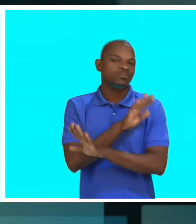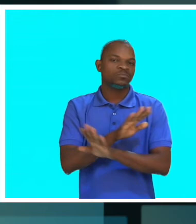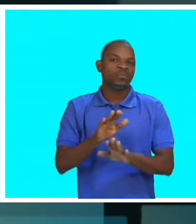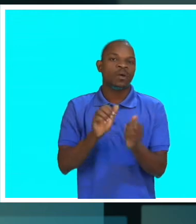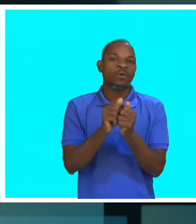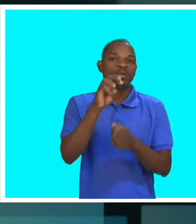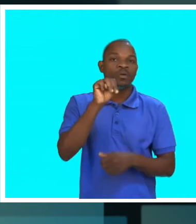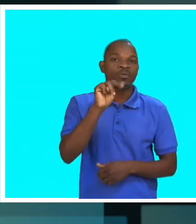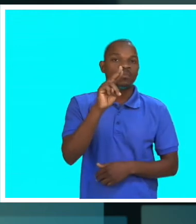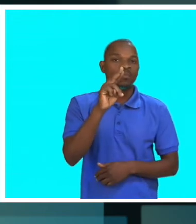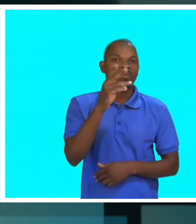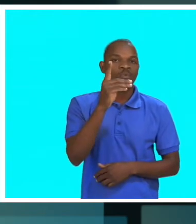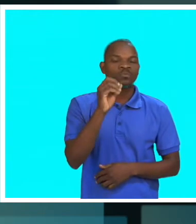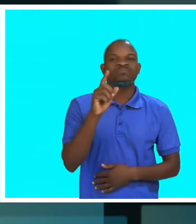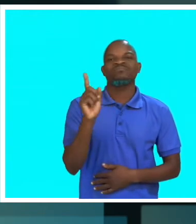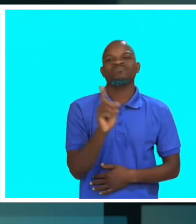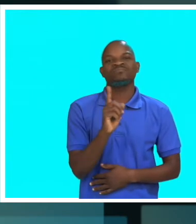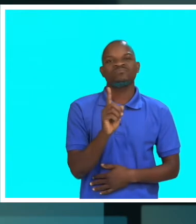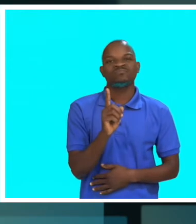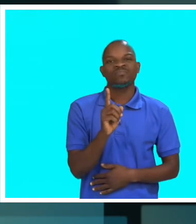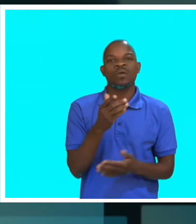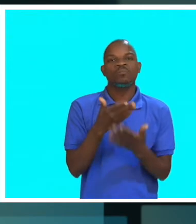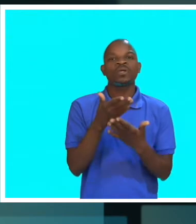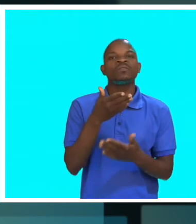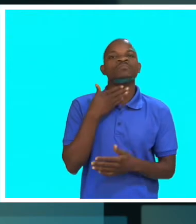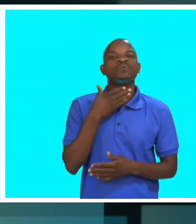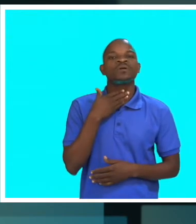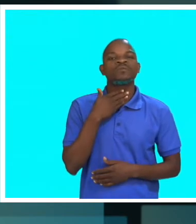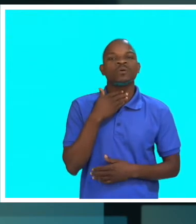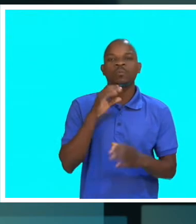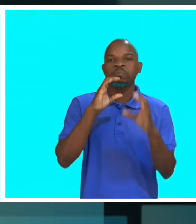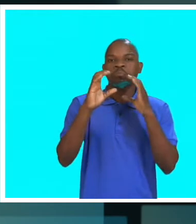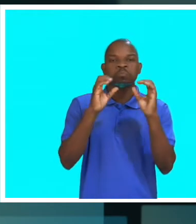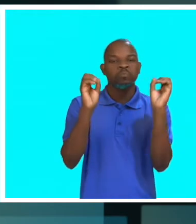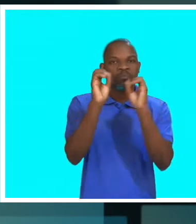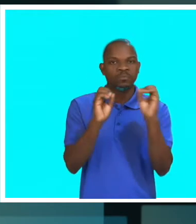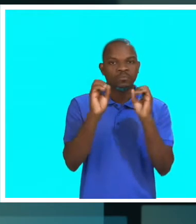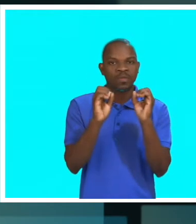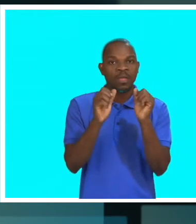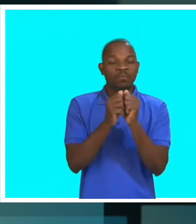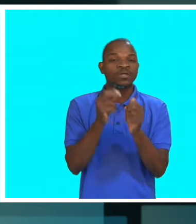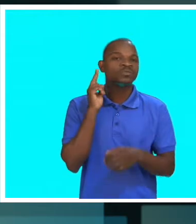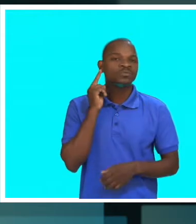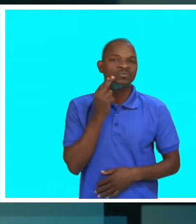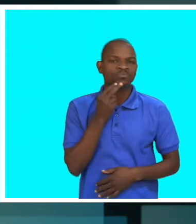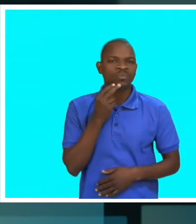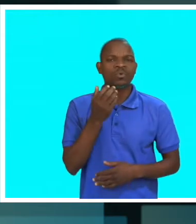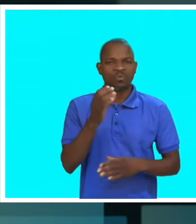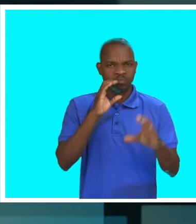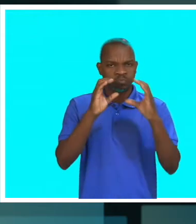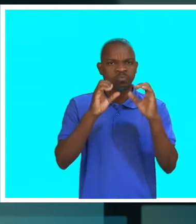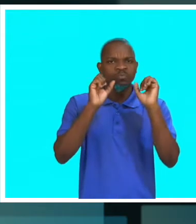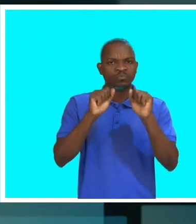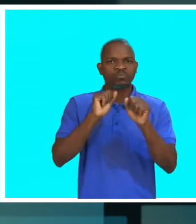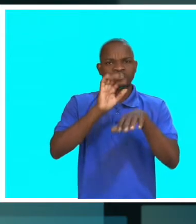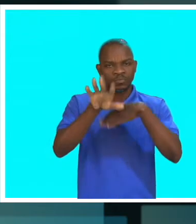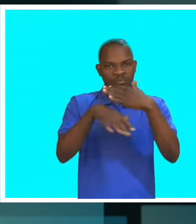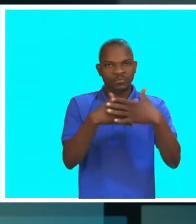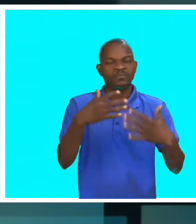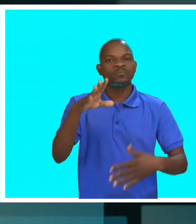são surdas, não mudas. Porque o ser mudo é não falar, não comunicar. Enquanto que os surdos